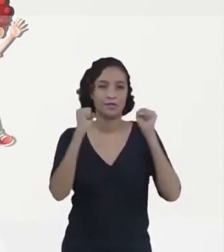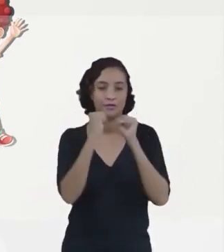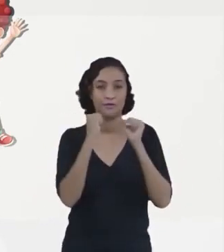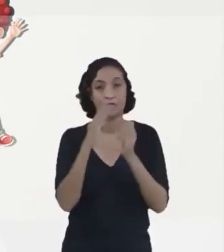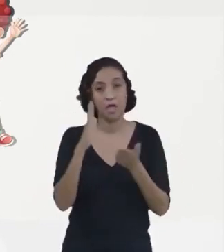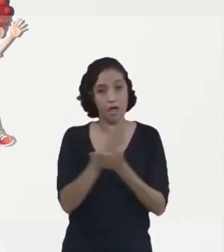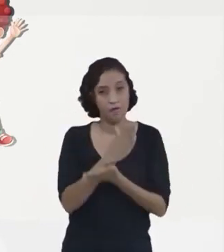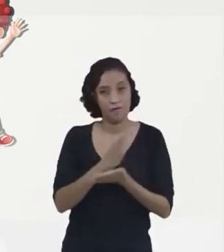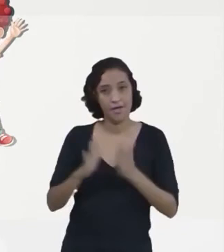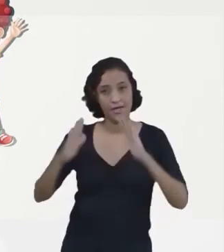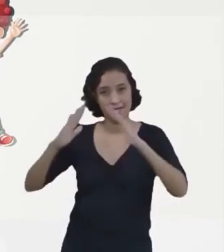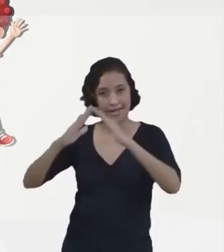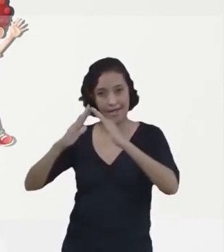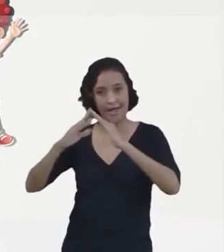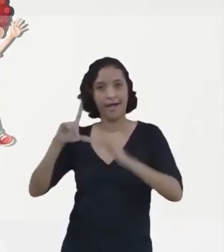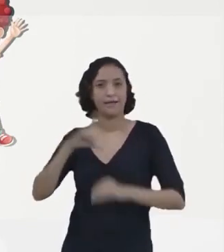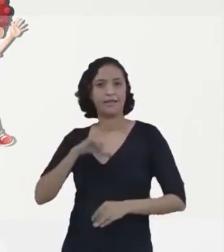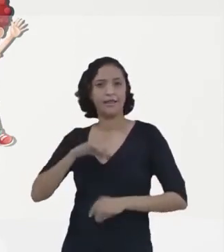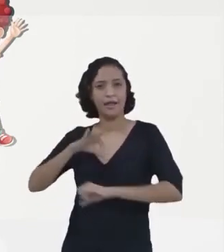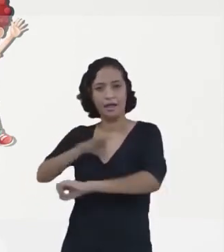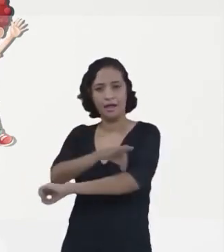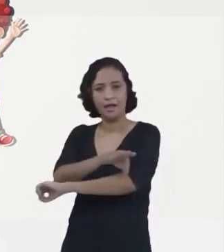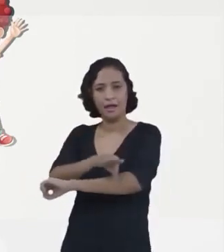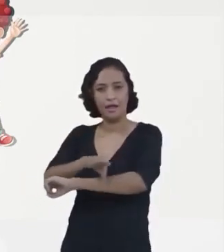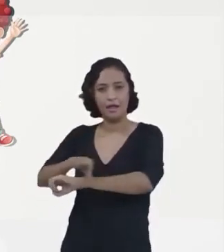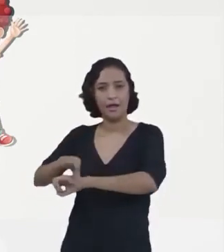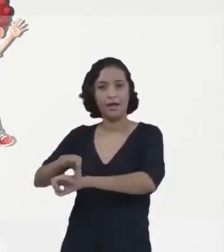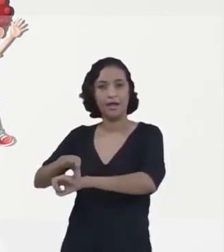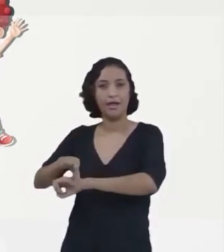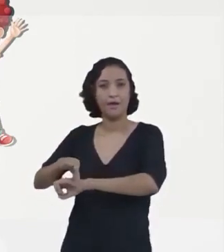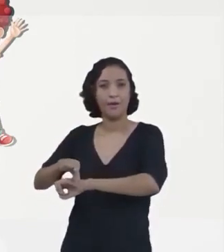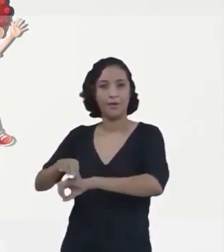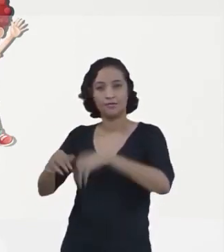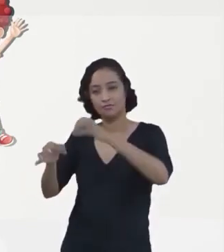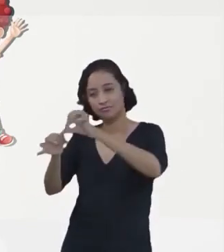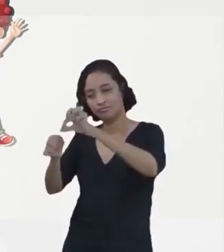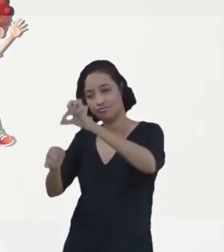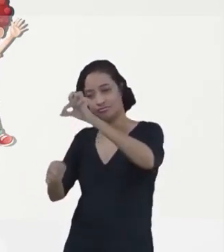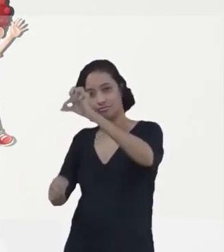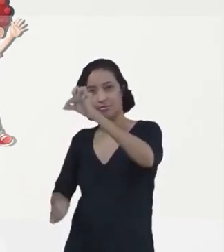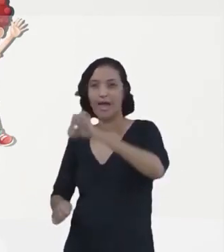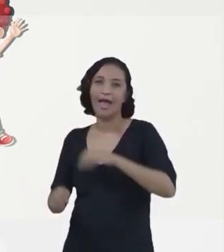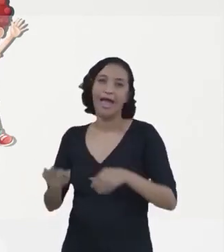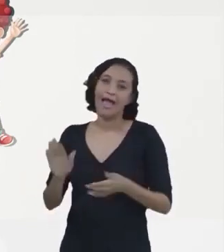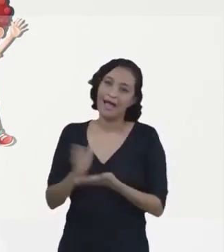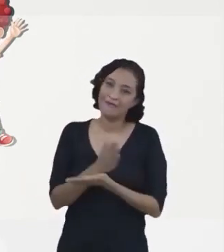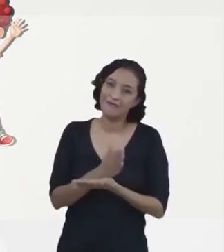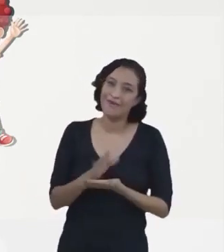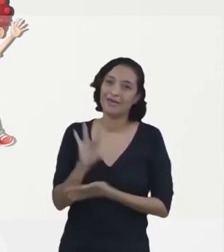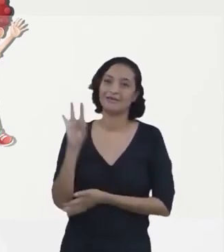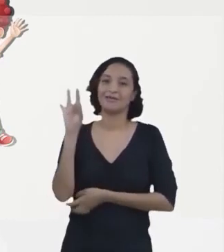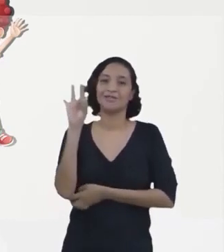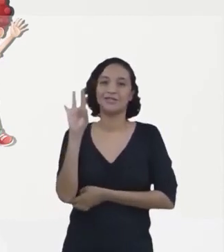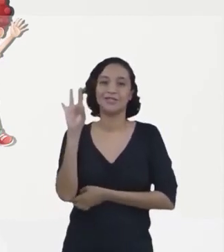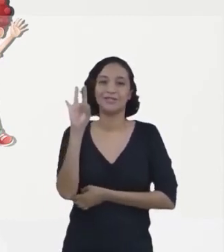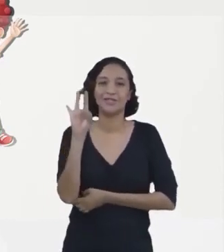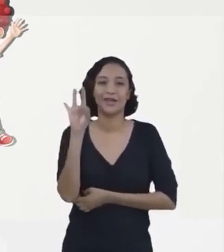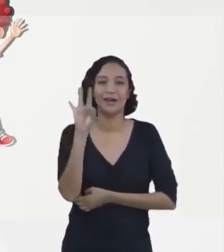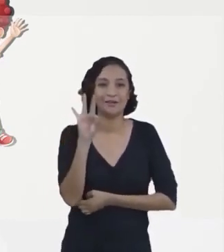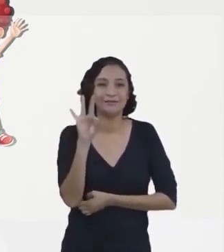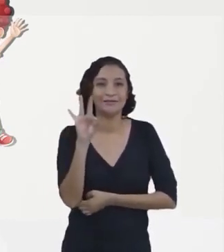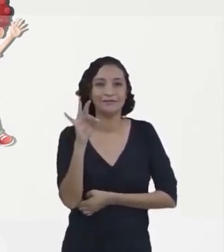inclusive, tem uma régua com uma girafa ou algum tipo de animalzinho acompanhando o crescimento da